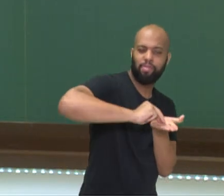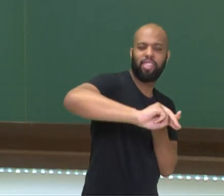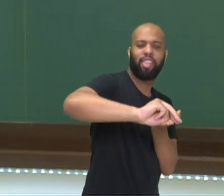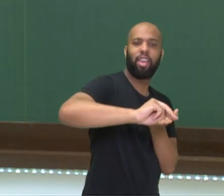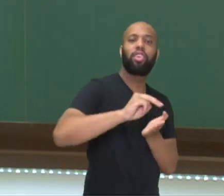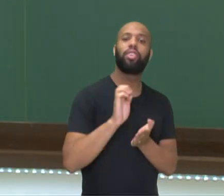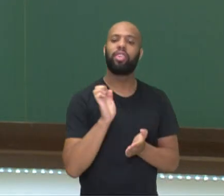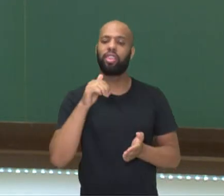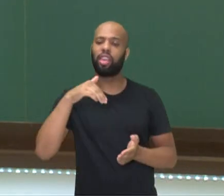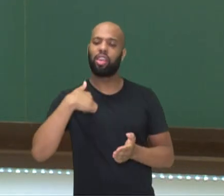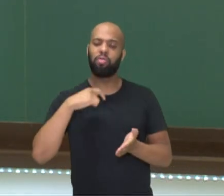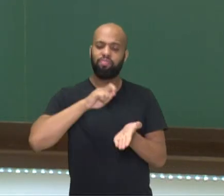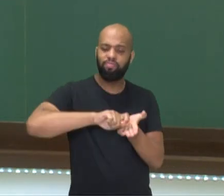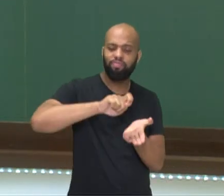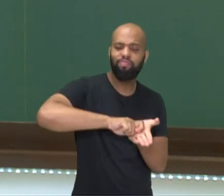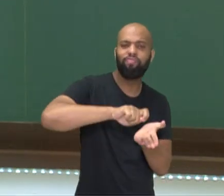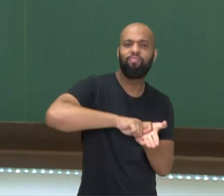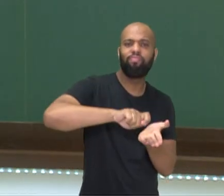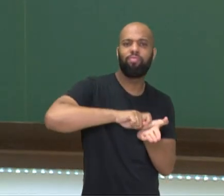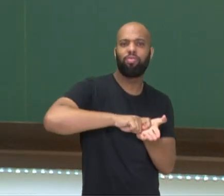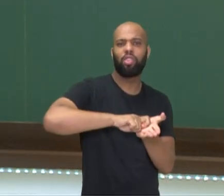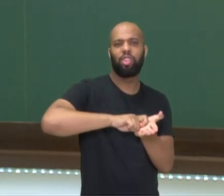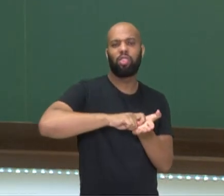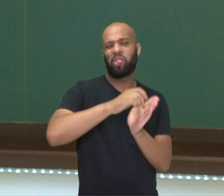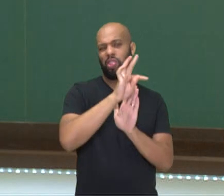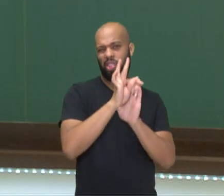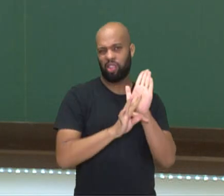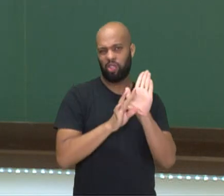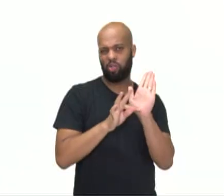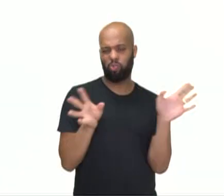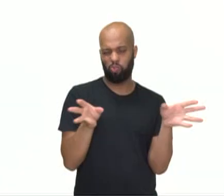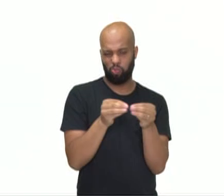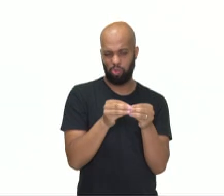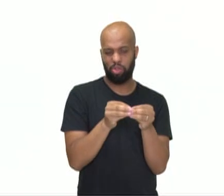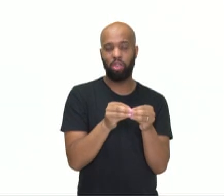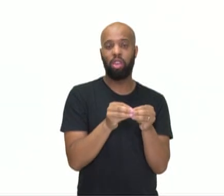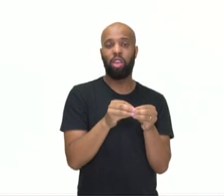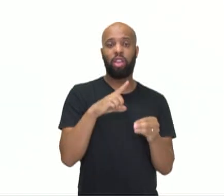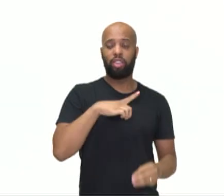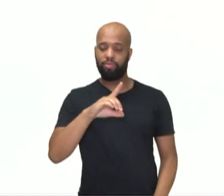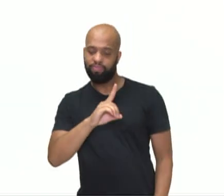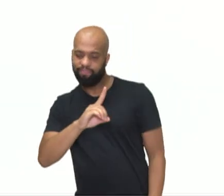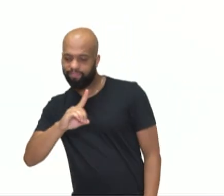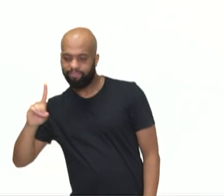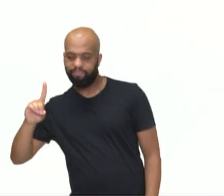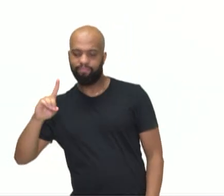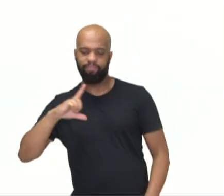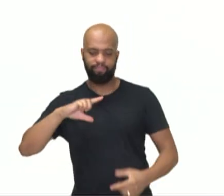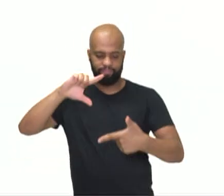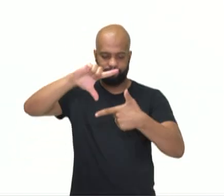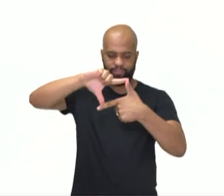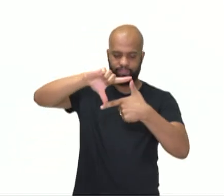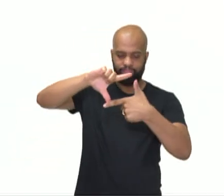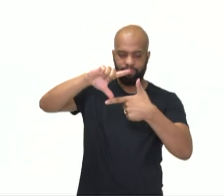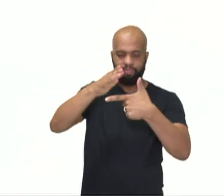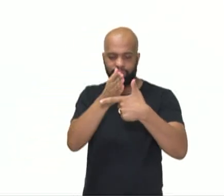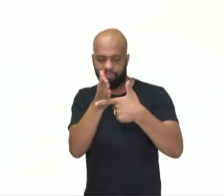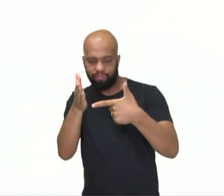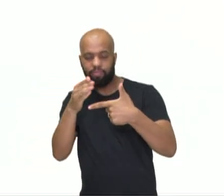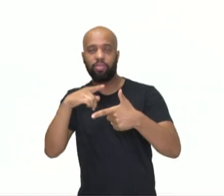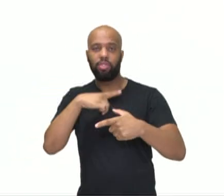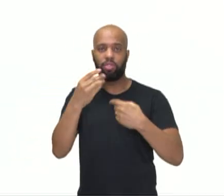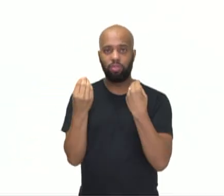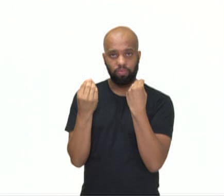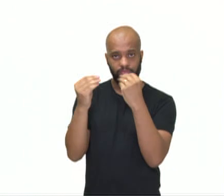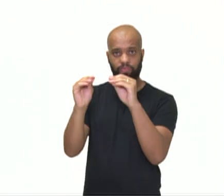eu estou mandando, eu escrevo lá um conteúdo, um textinho. E na parte direita, eu coloco o selo e eu coloco